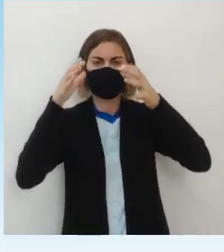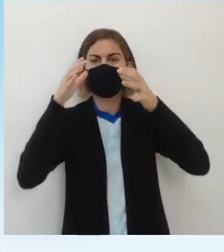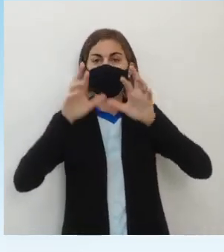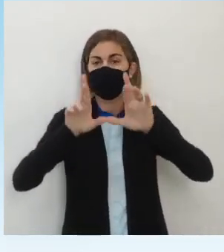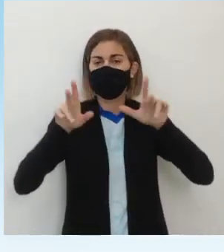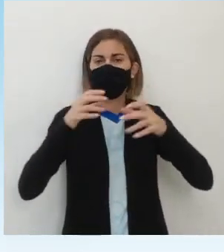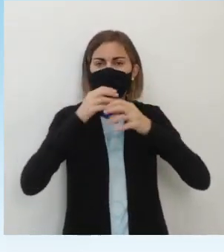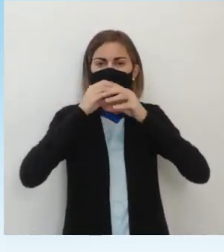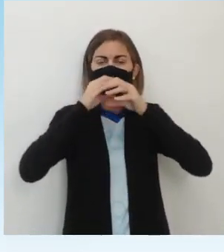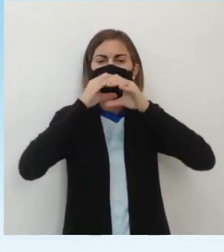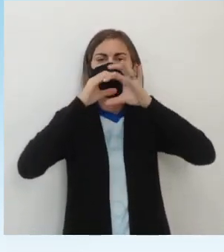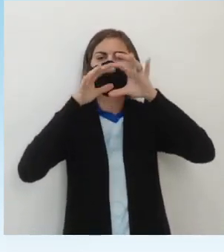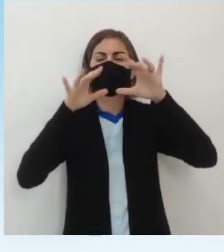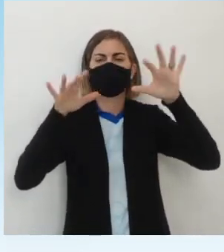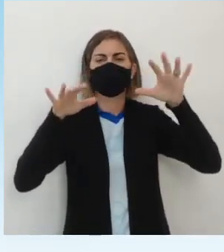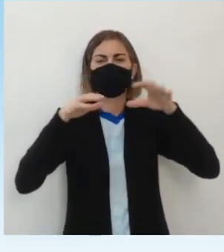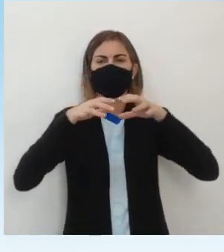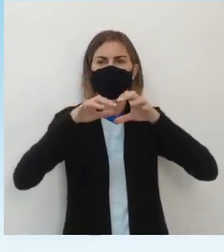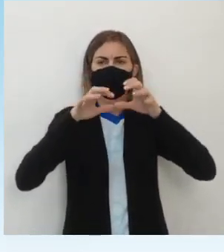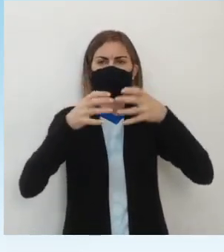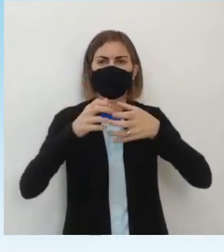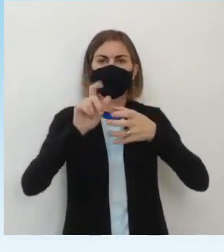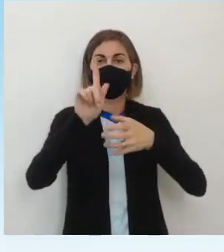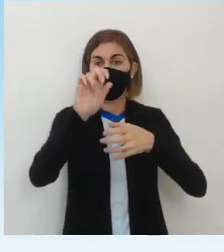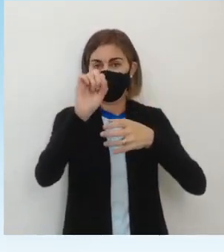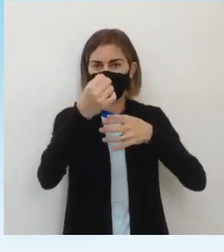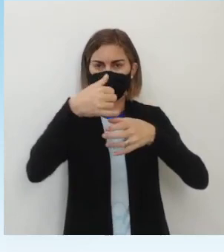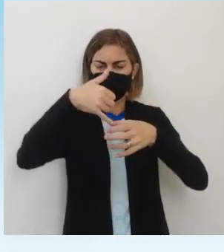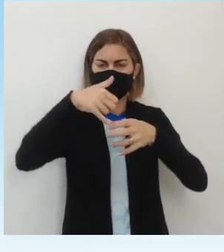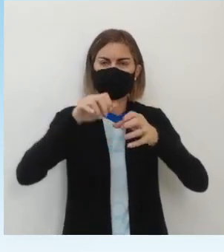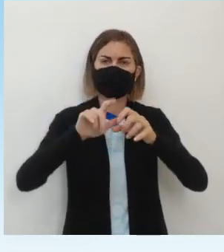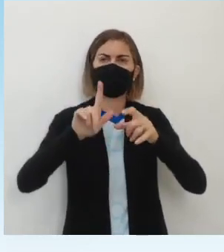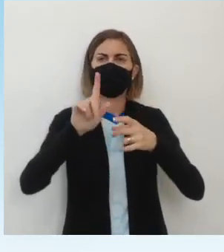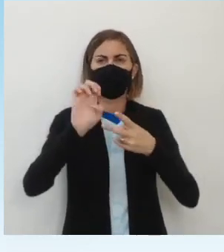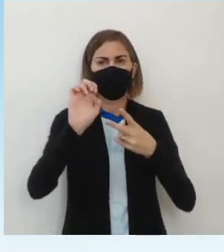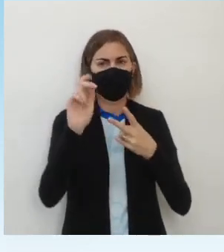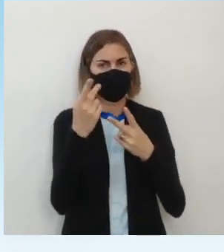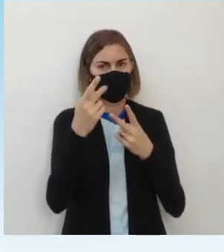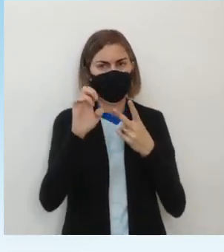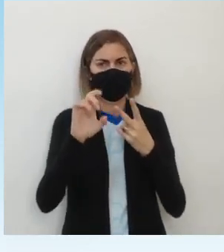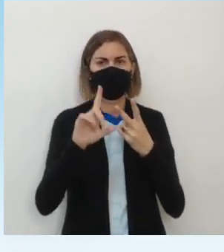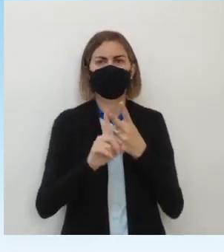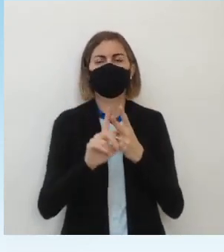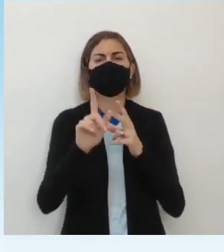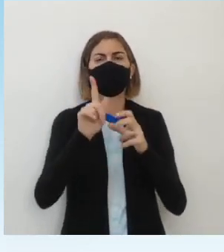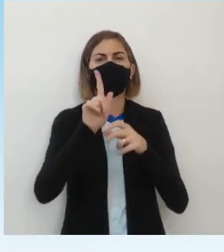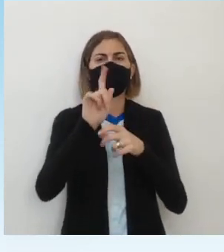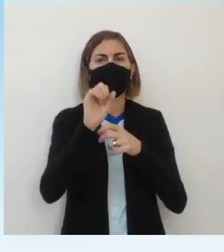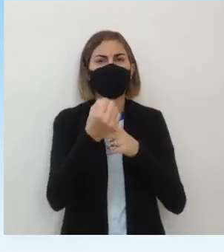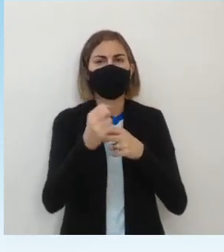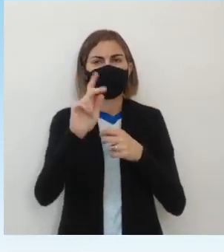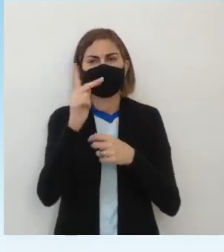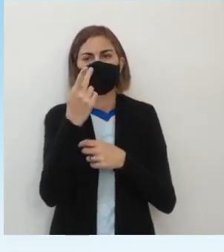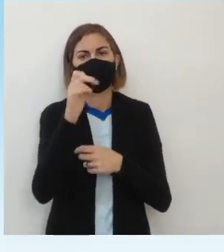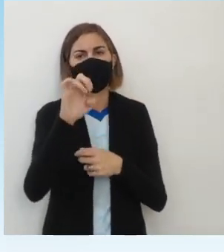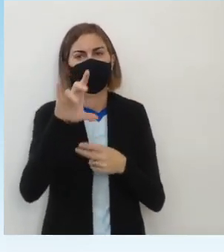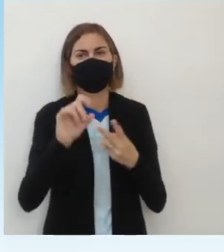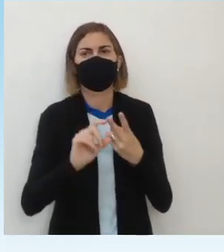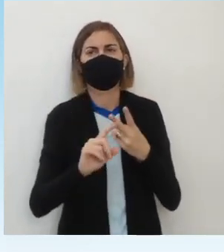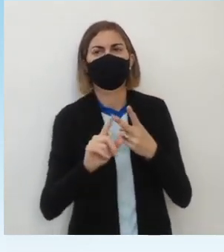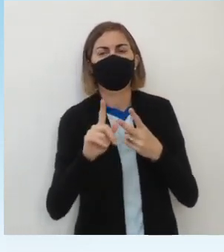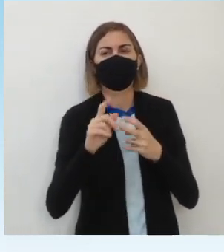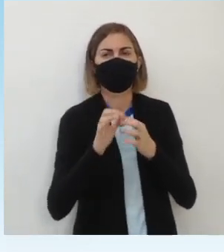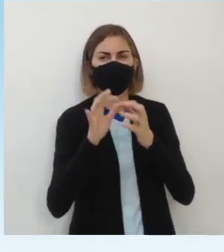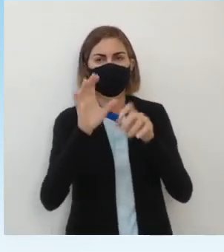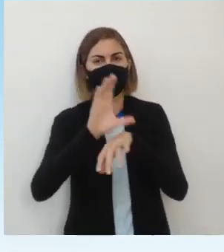diferentes gases. Os gases utilizados foram hélio, então vamos marcar aqui os gases, o gás hélio, o